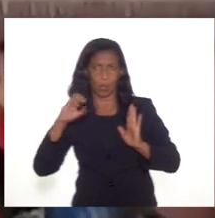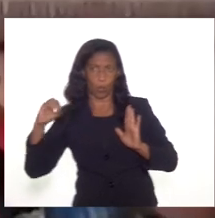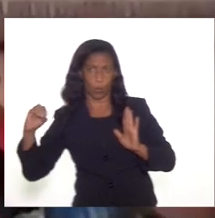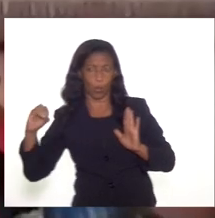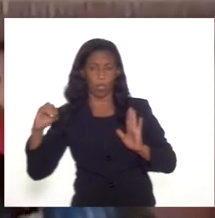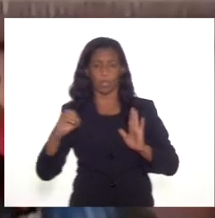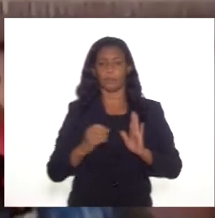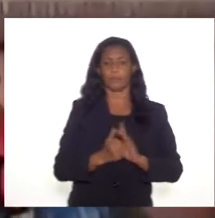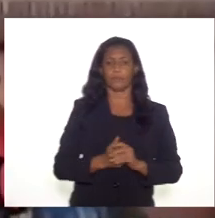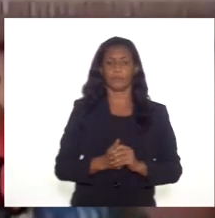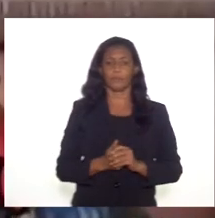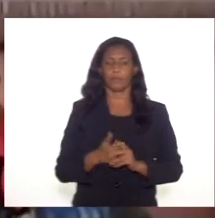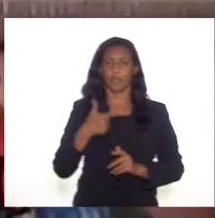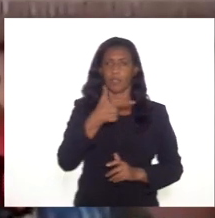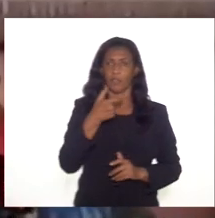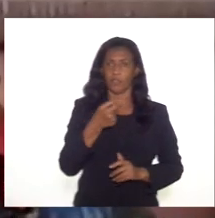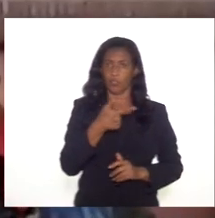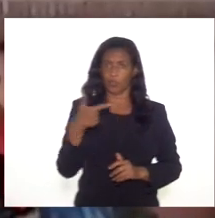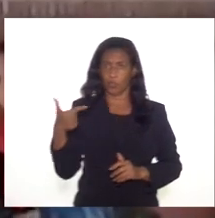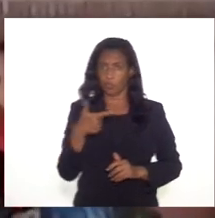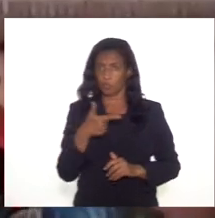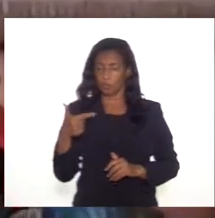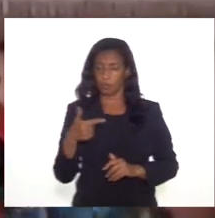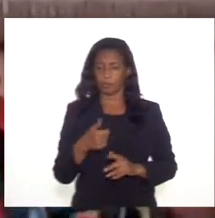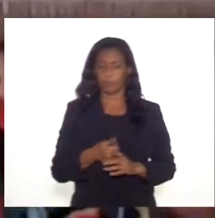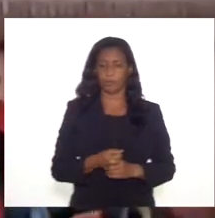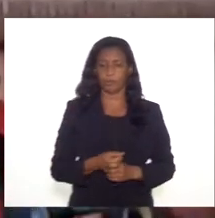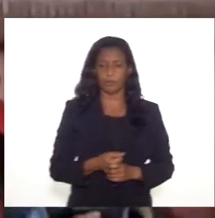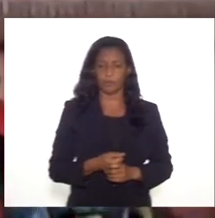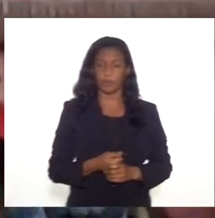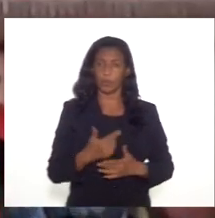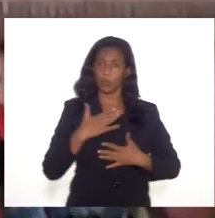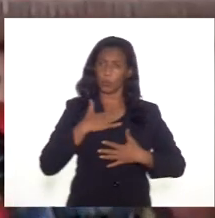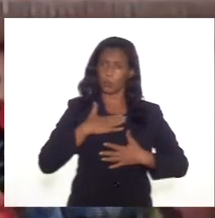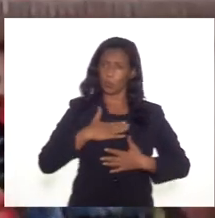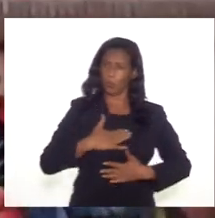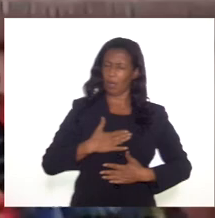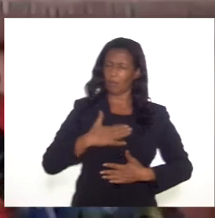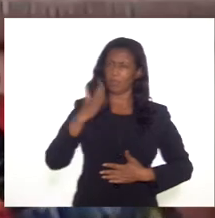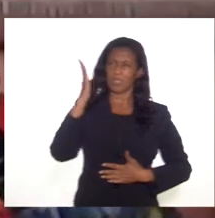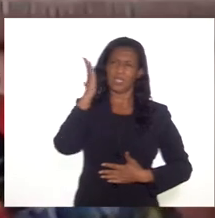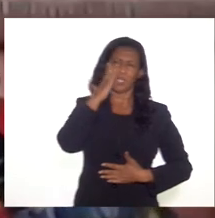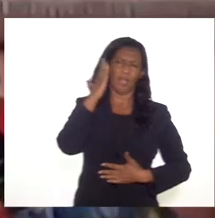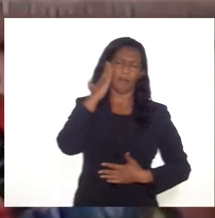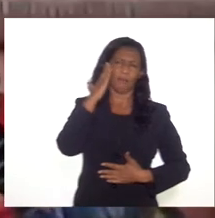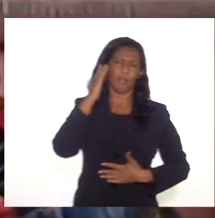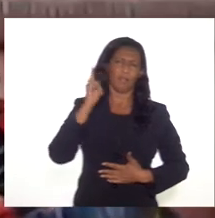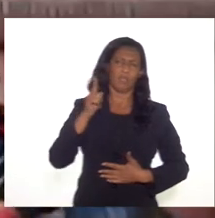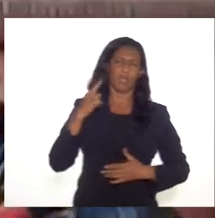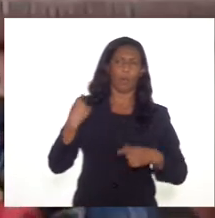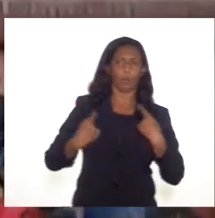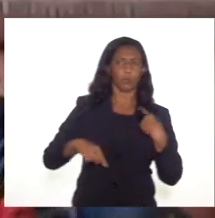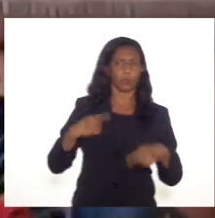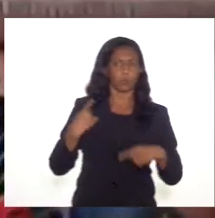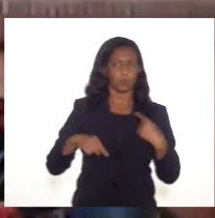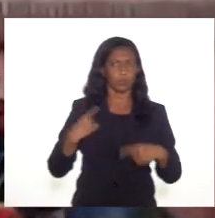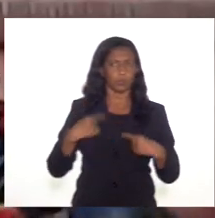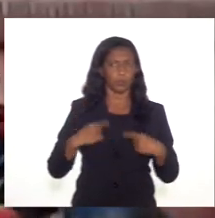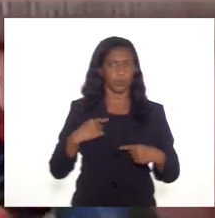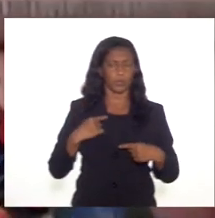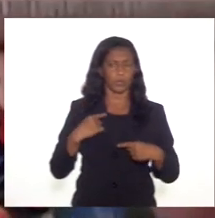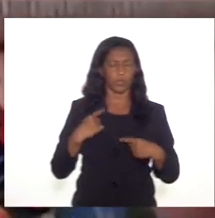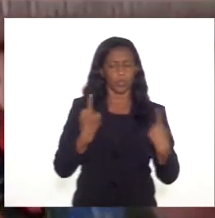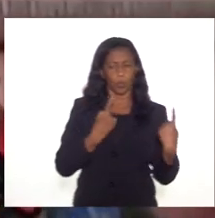diretrizes orçamentárias para 2022, com tranquilidade, sabendo que, de fato, as políticas de